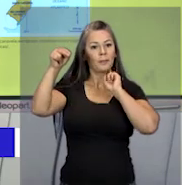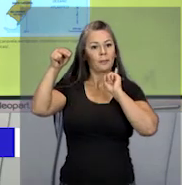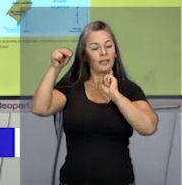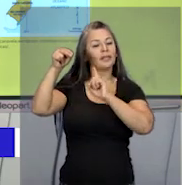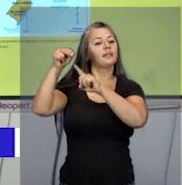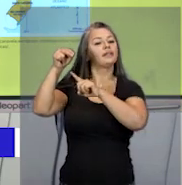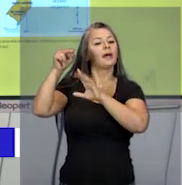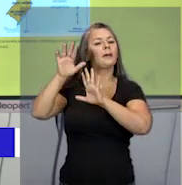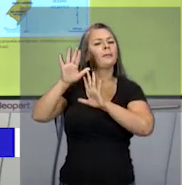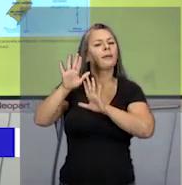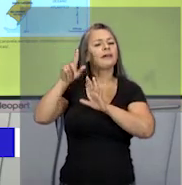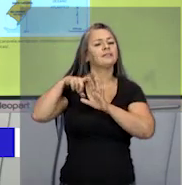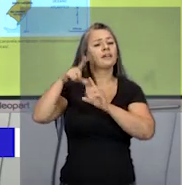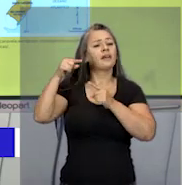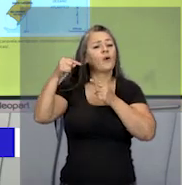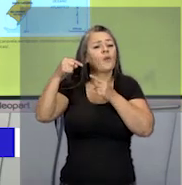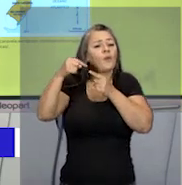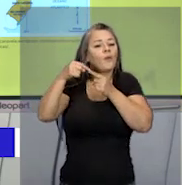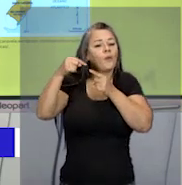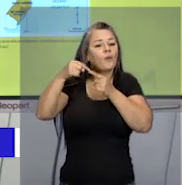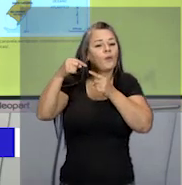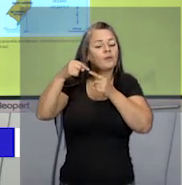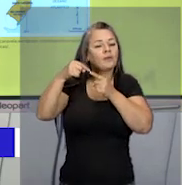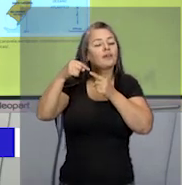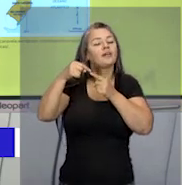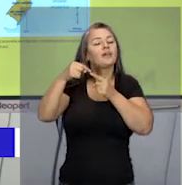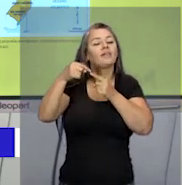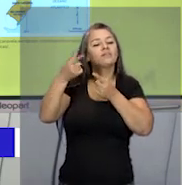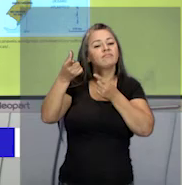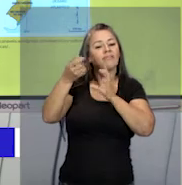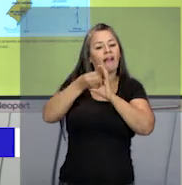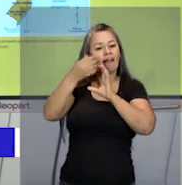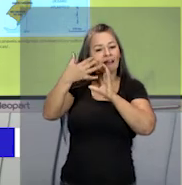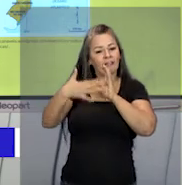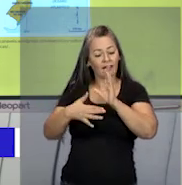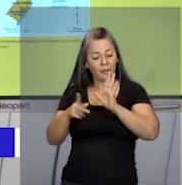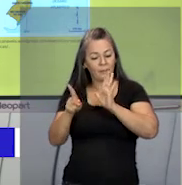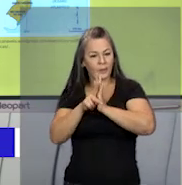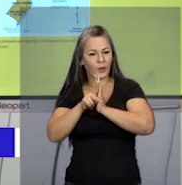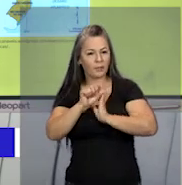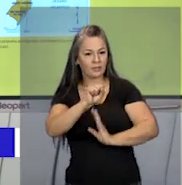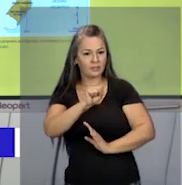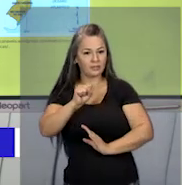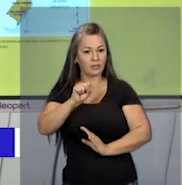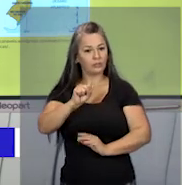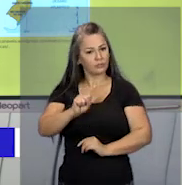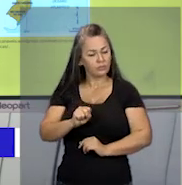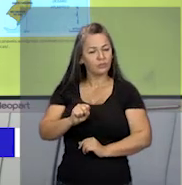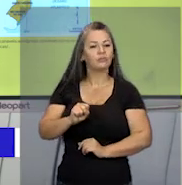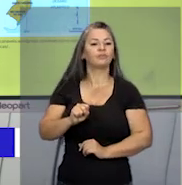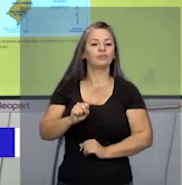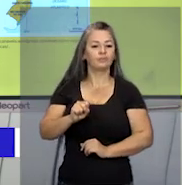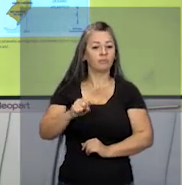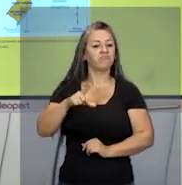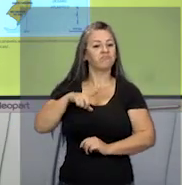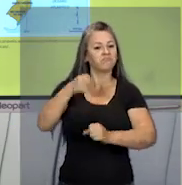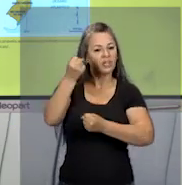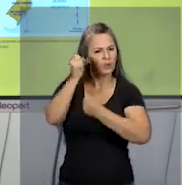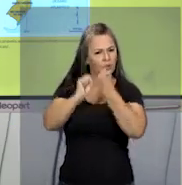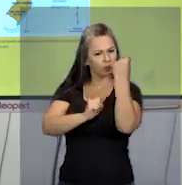nós temos aí já as questões mais desenvolvidas economicamente, mais indústria. Você tem a capital de Minas, a